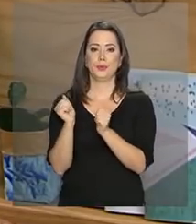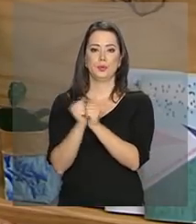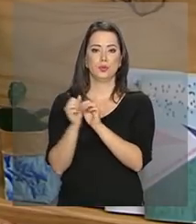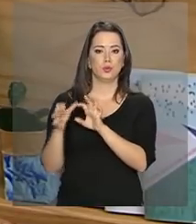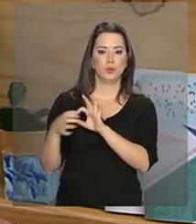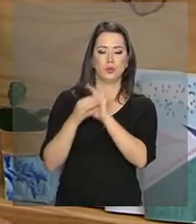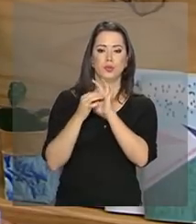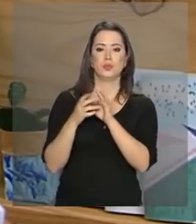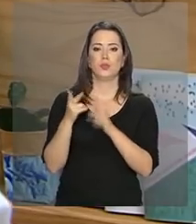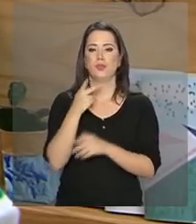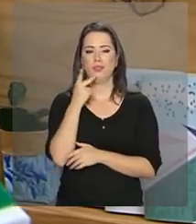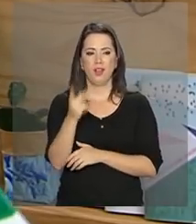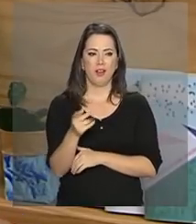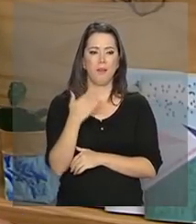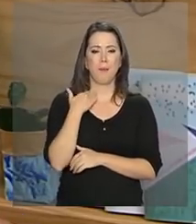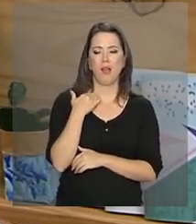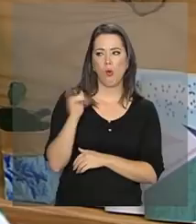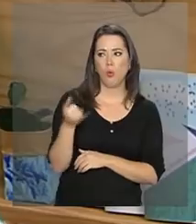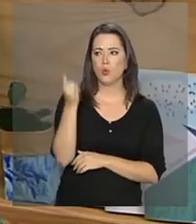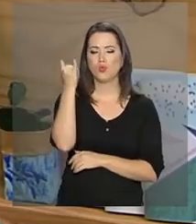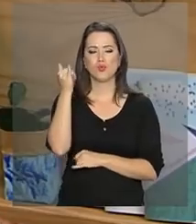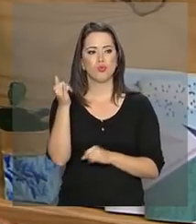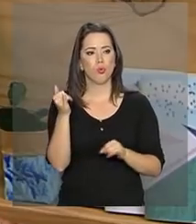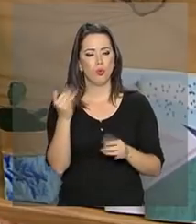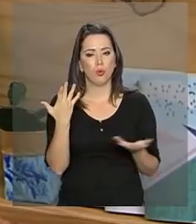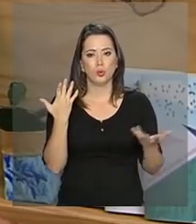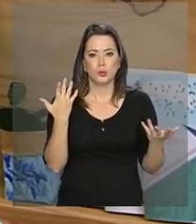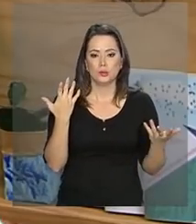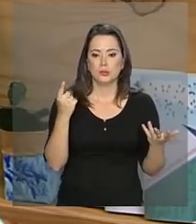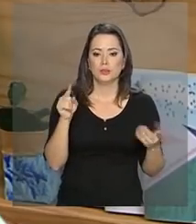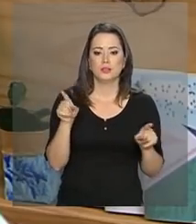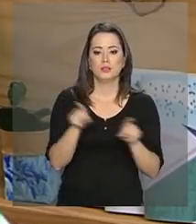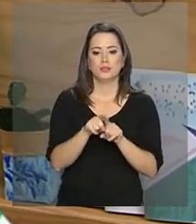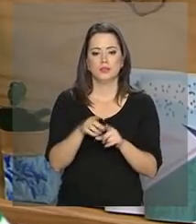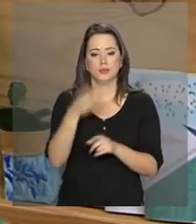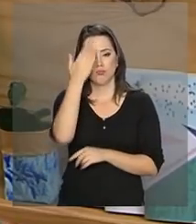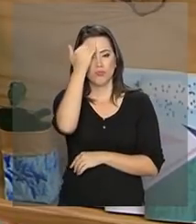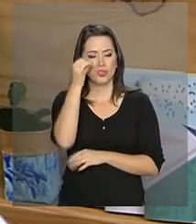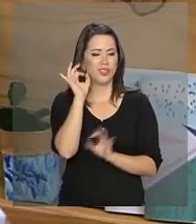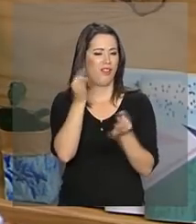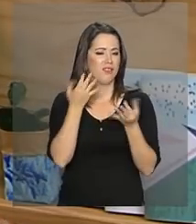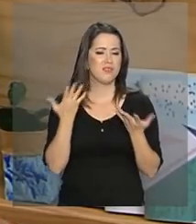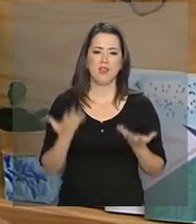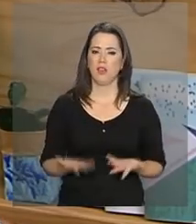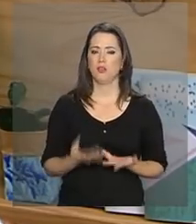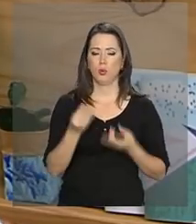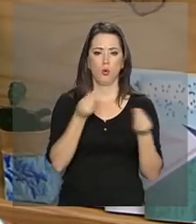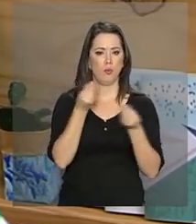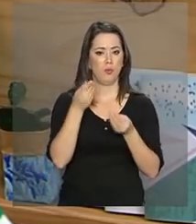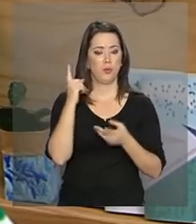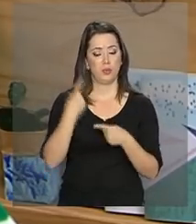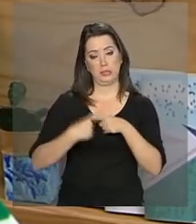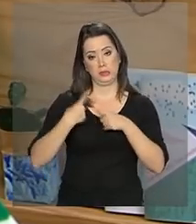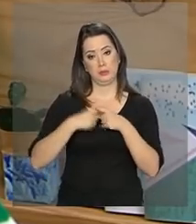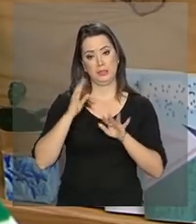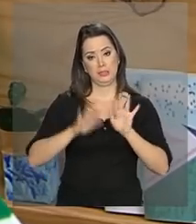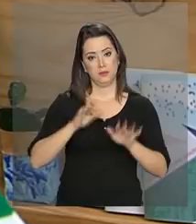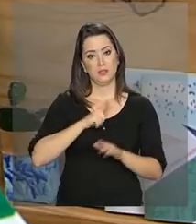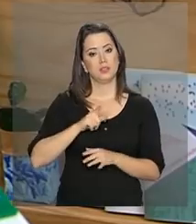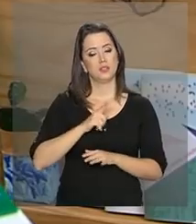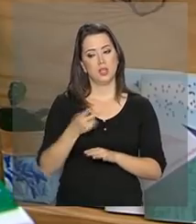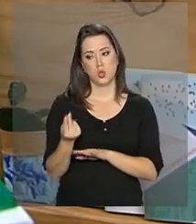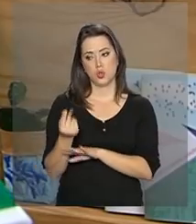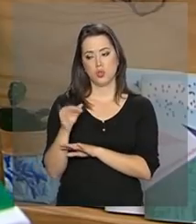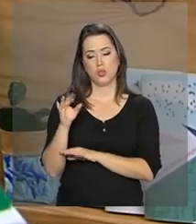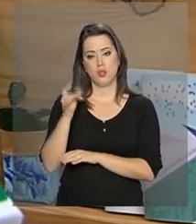a todo esse papo de banco, né, de juros e até falta de informação também, porque às vezes pode existir um